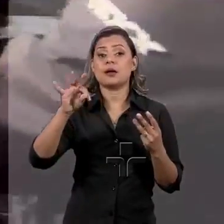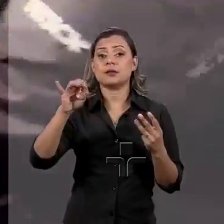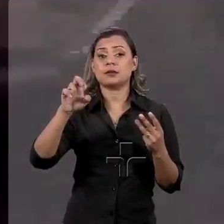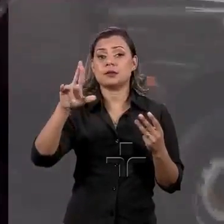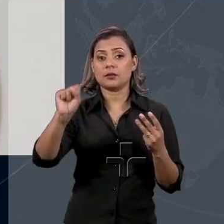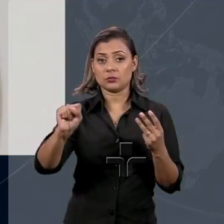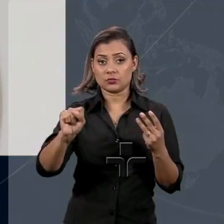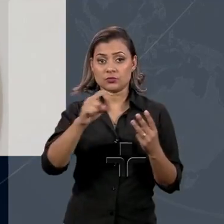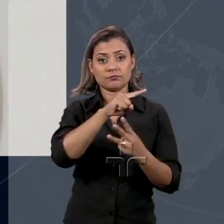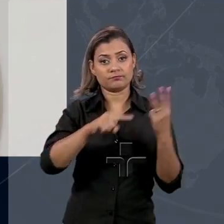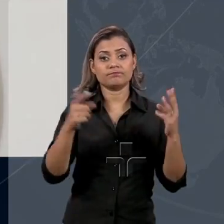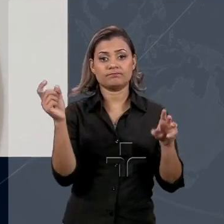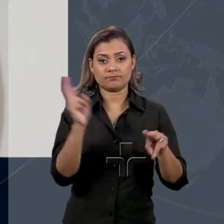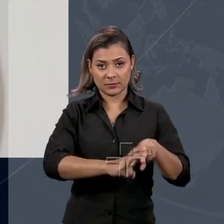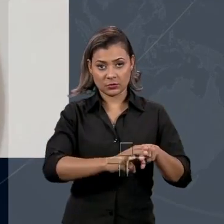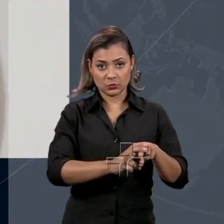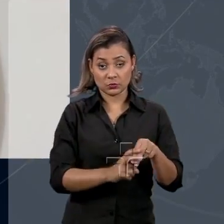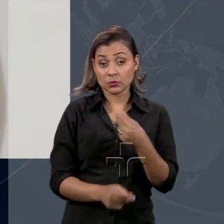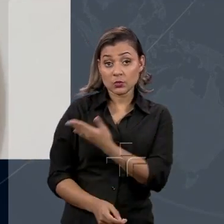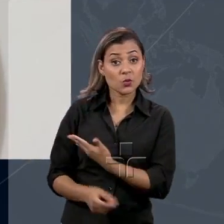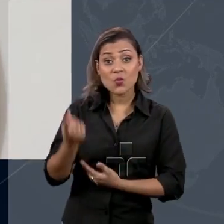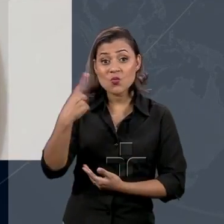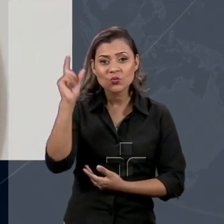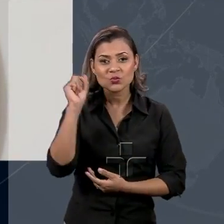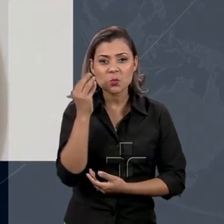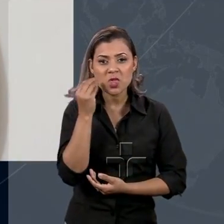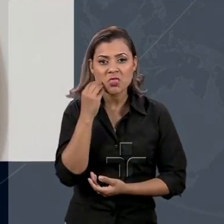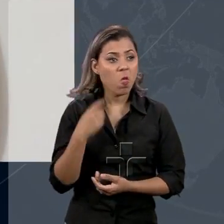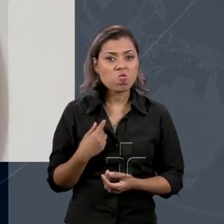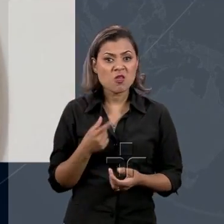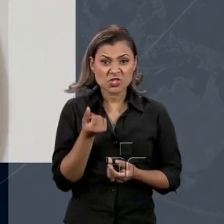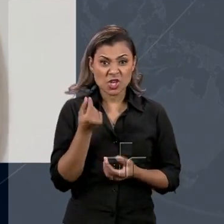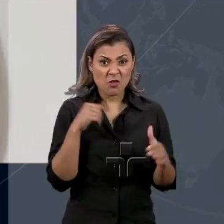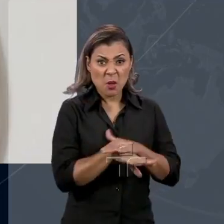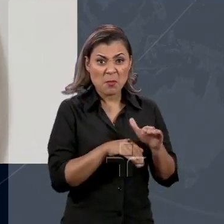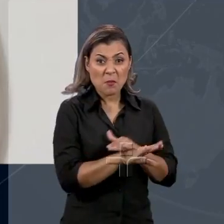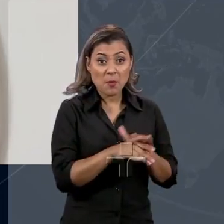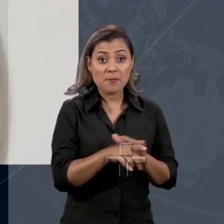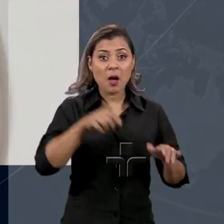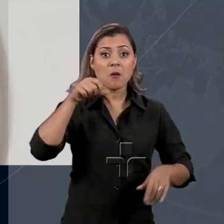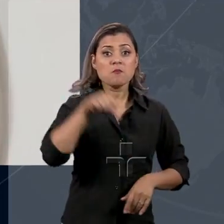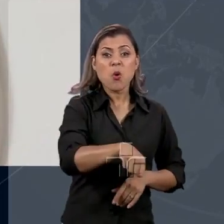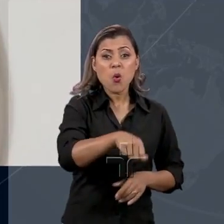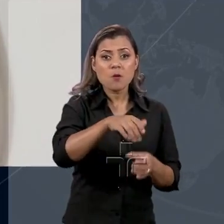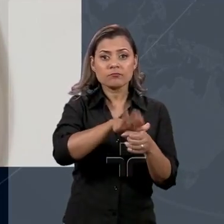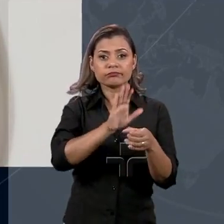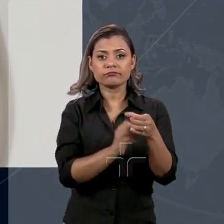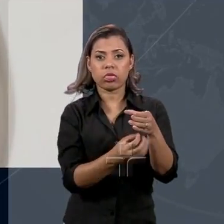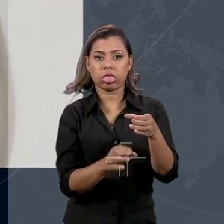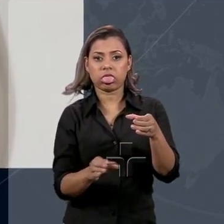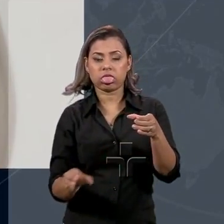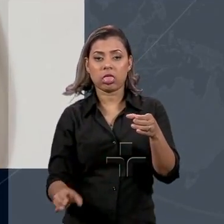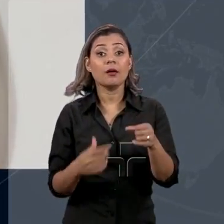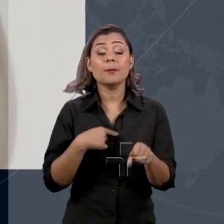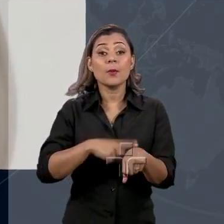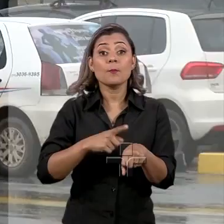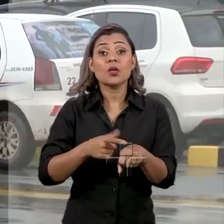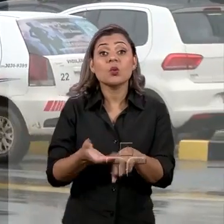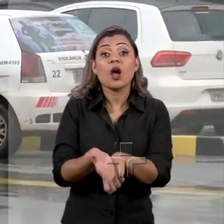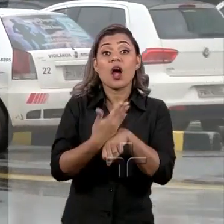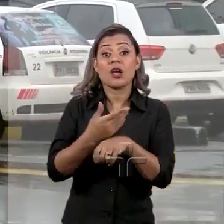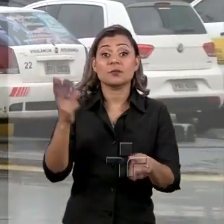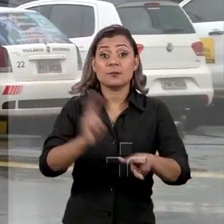Gomes. Este último tentou se livrar de parte do dinheiro no vaso sanitário, momentos antes de ser